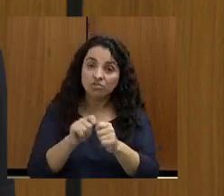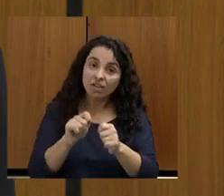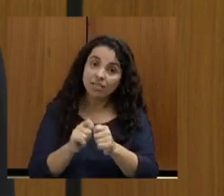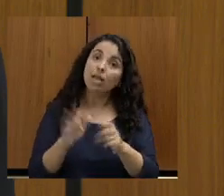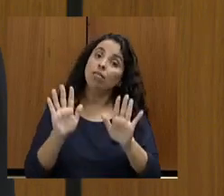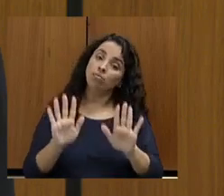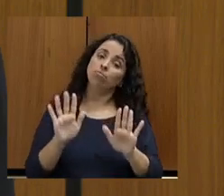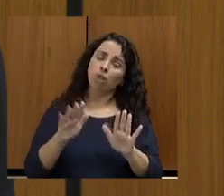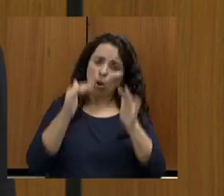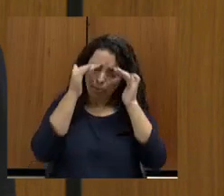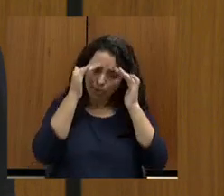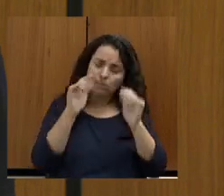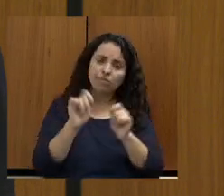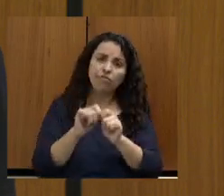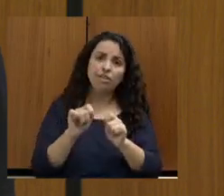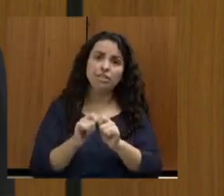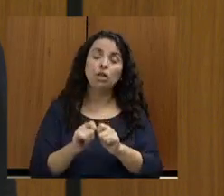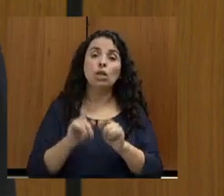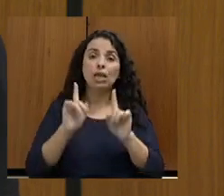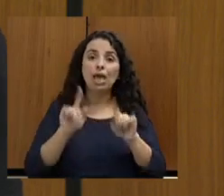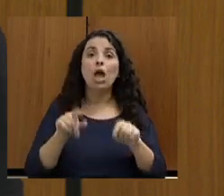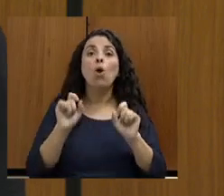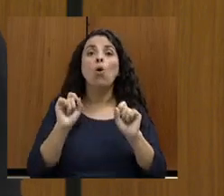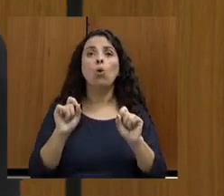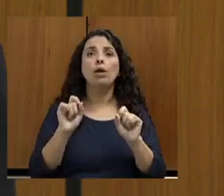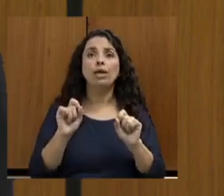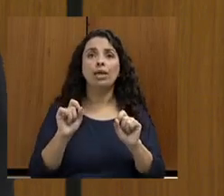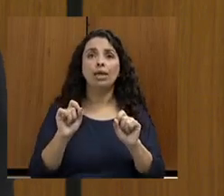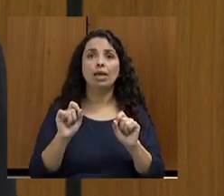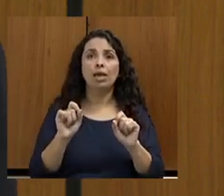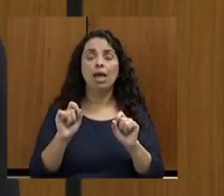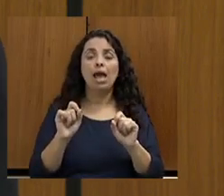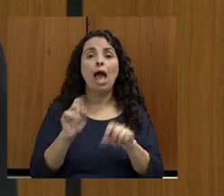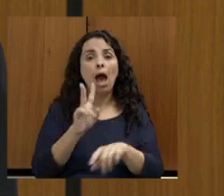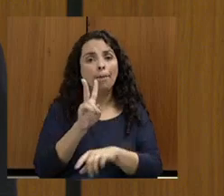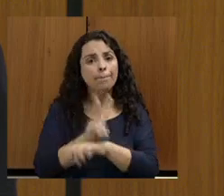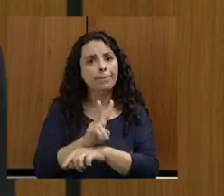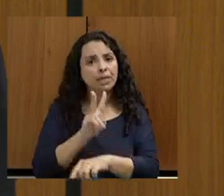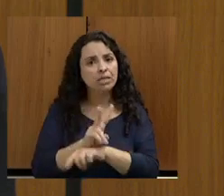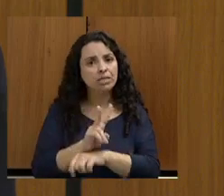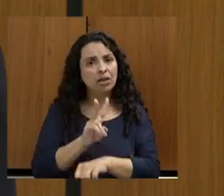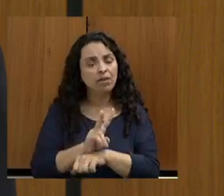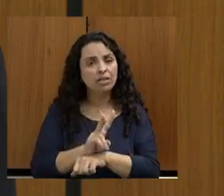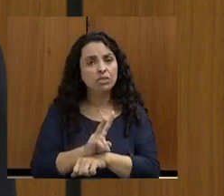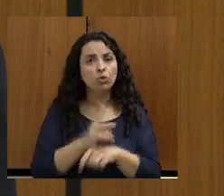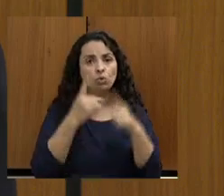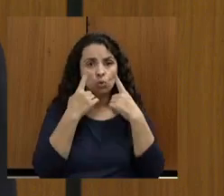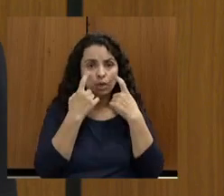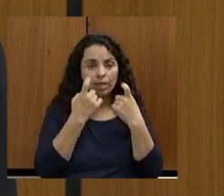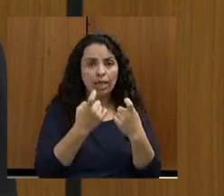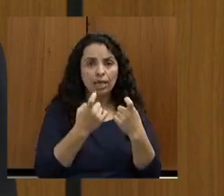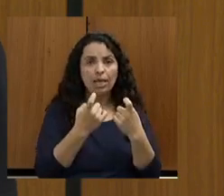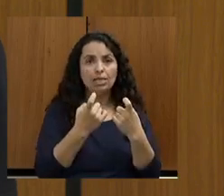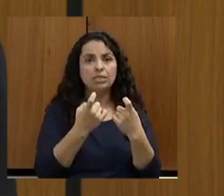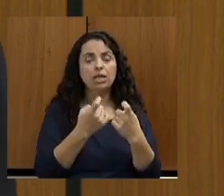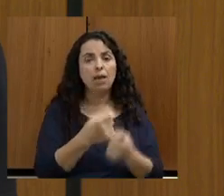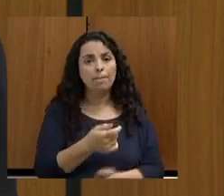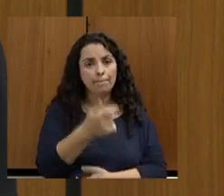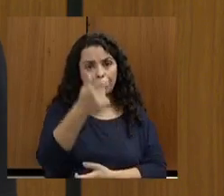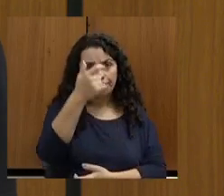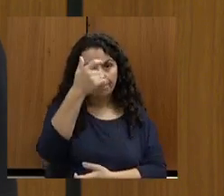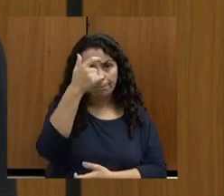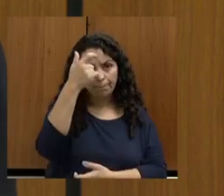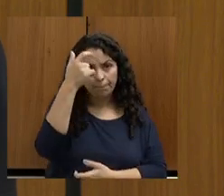do interesse psíquico e dos direitos